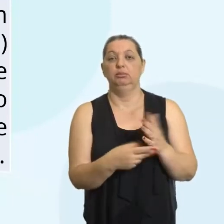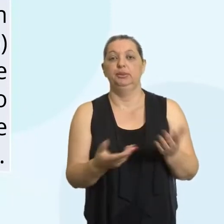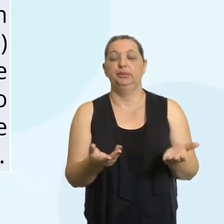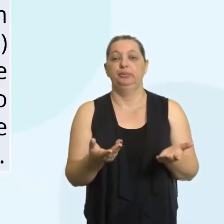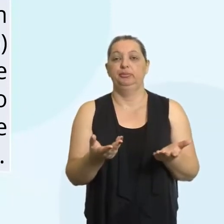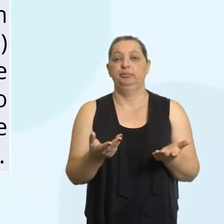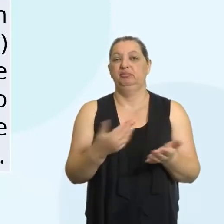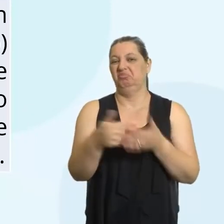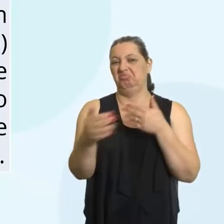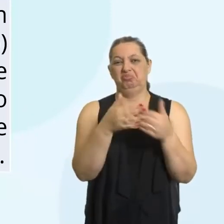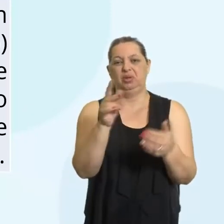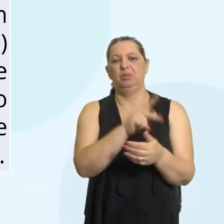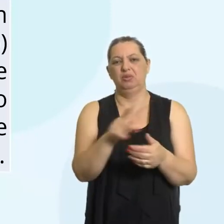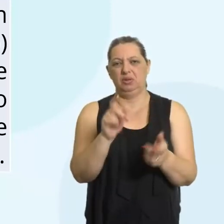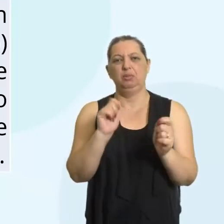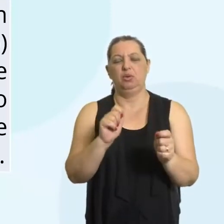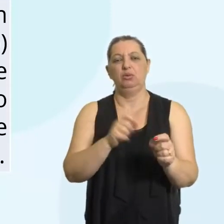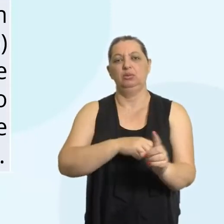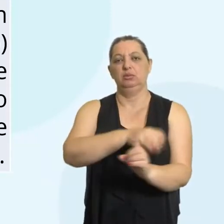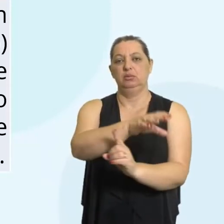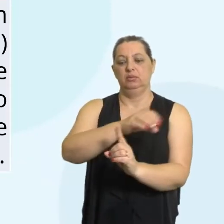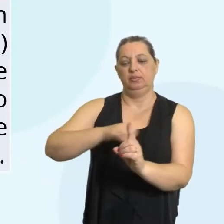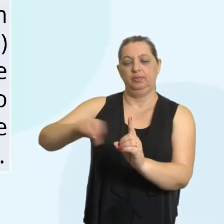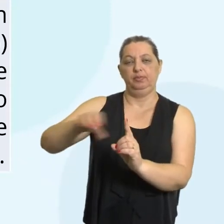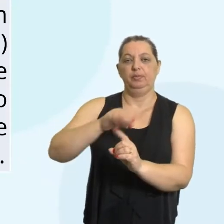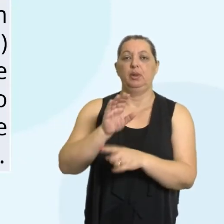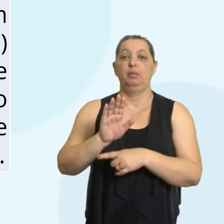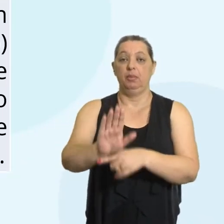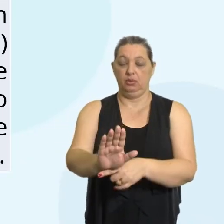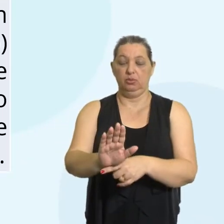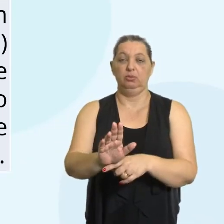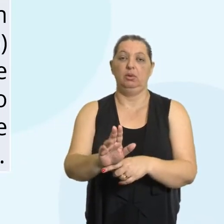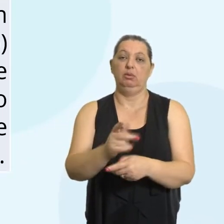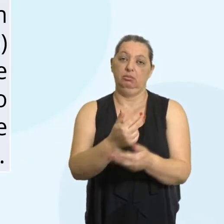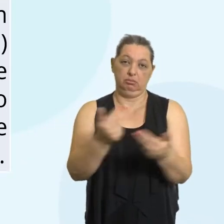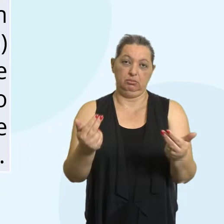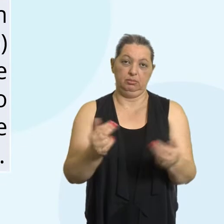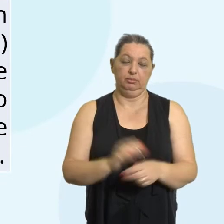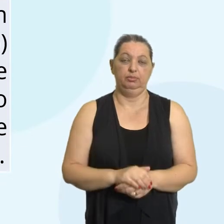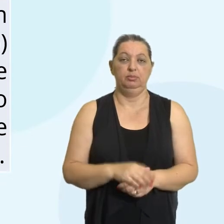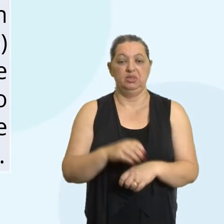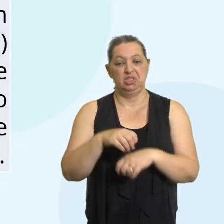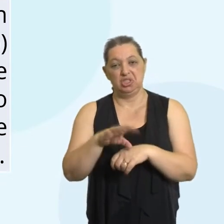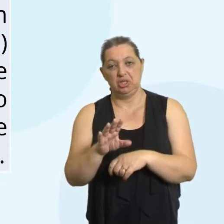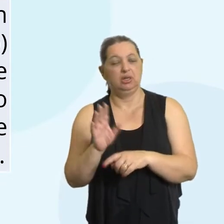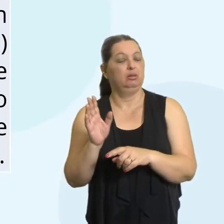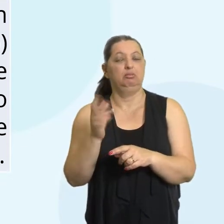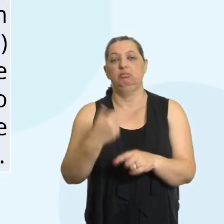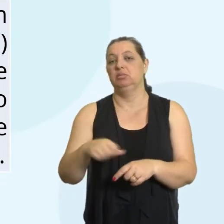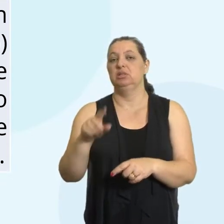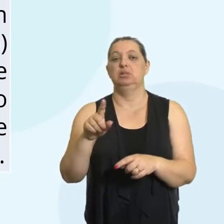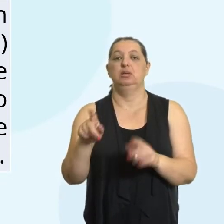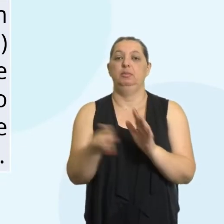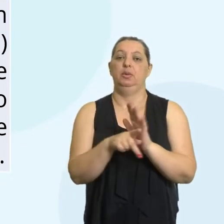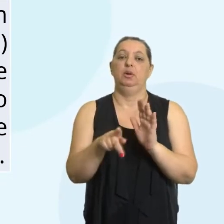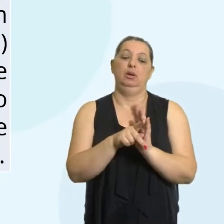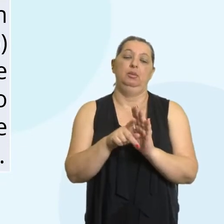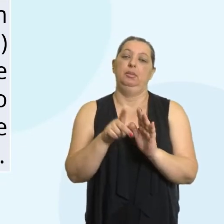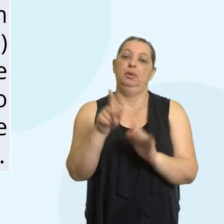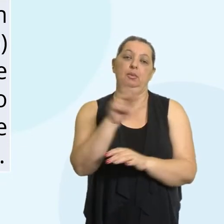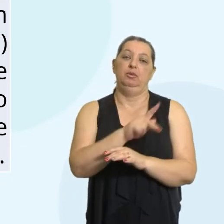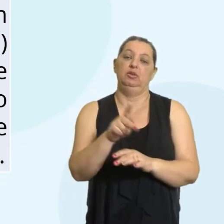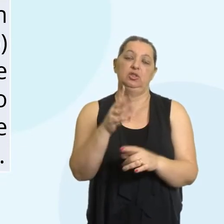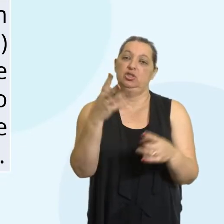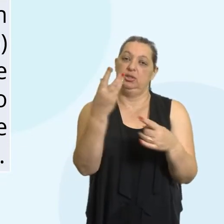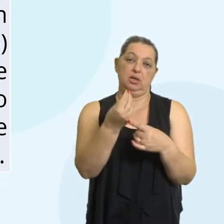qualquer professor pode mediar e isso pode ajudar ali com alguma coisa não precisa ser um professor de arte ninguém tá esperando